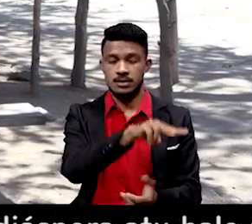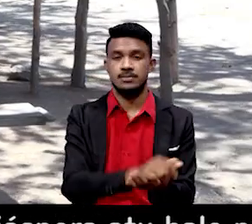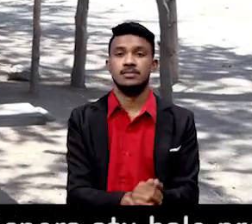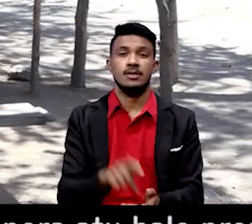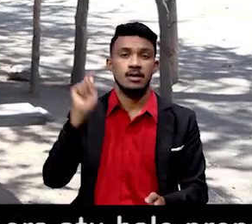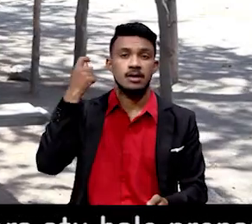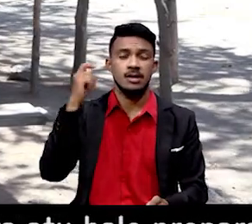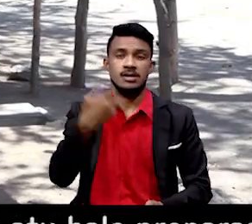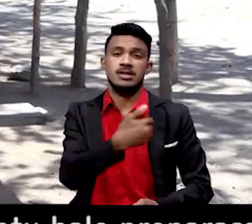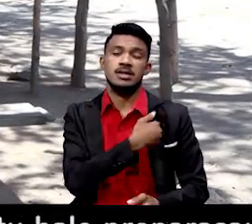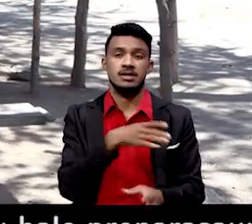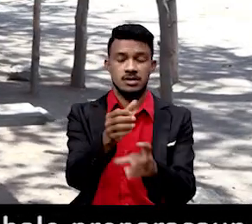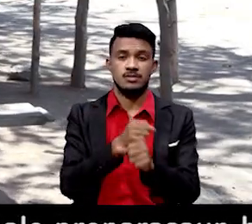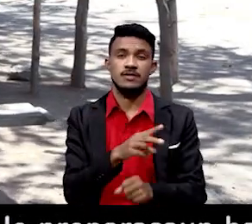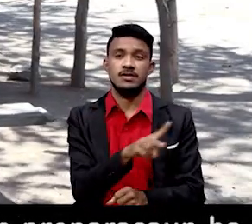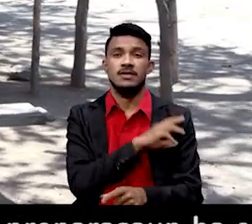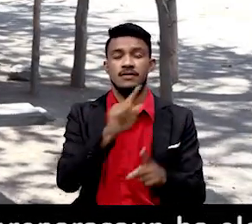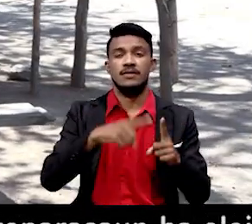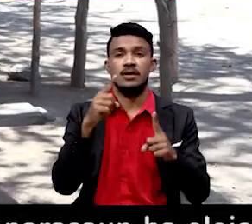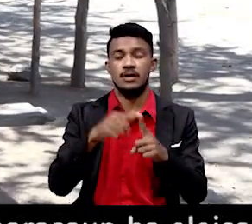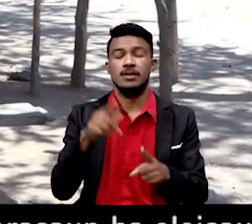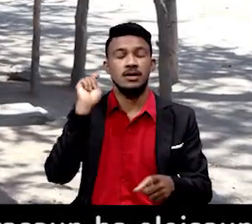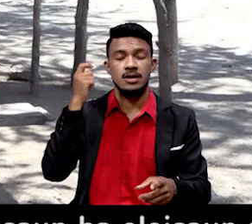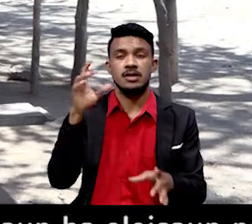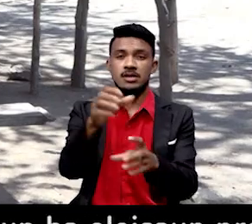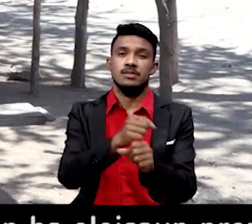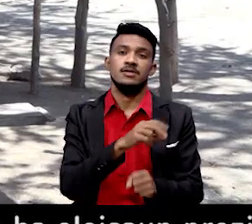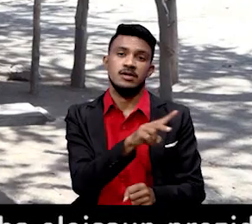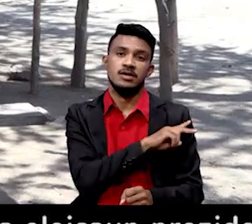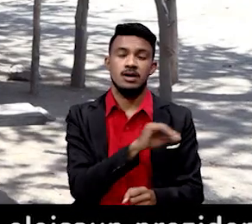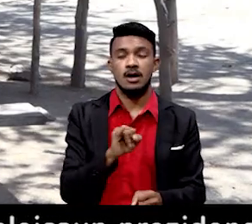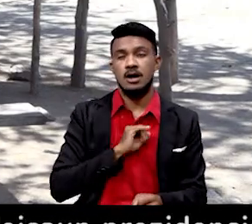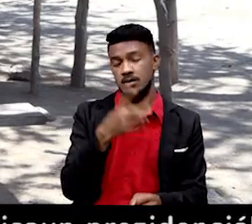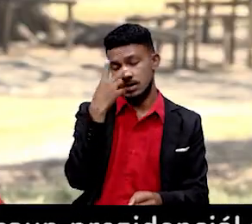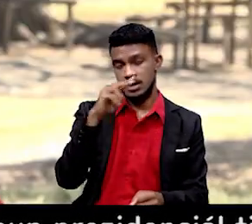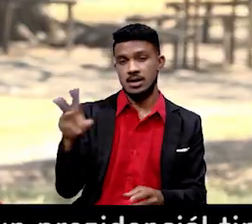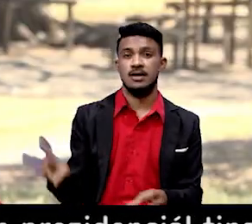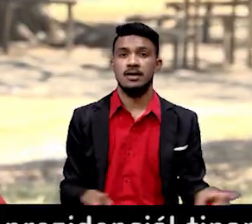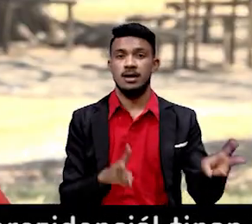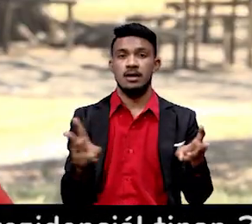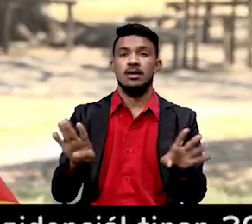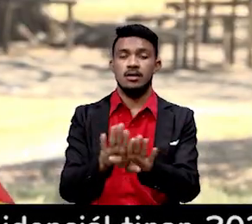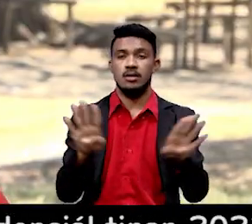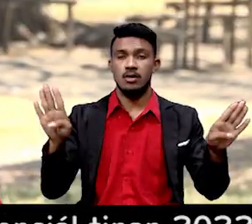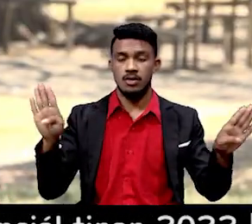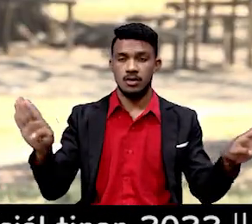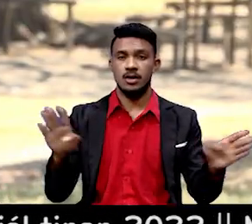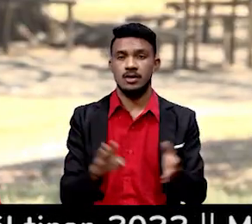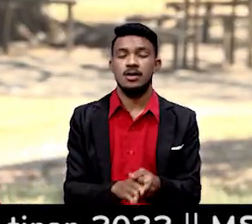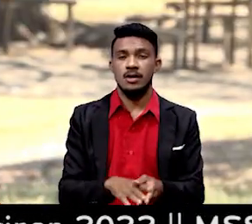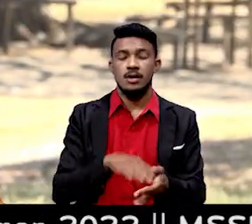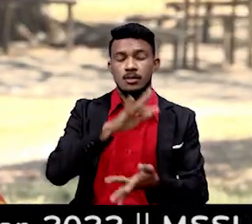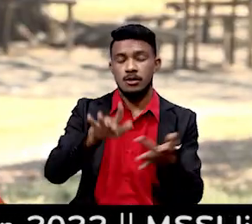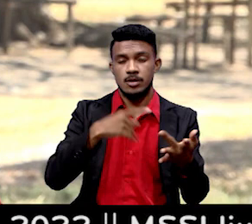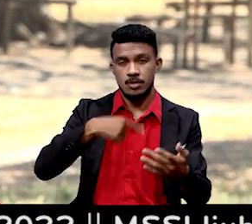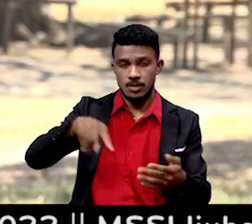si kan sedok simo vacina, bang hira mak tiara simo vacina. Au se hare dalan ne loke lai. Nah, movimento be distrito ba distrito ne